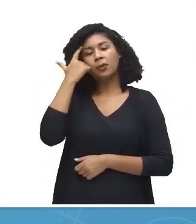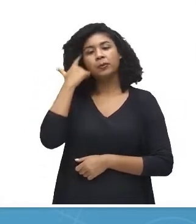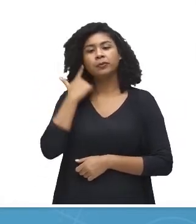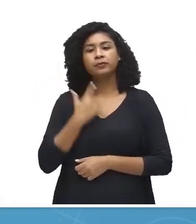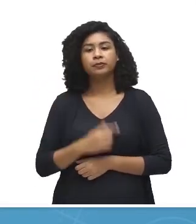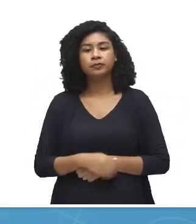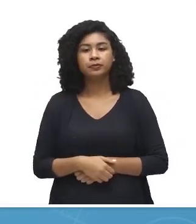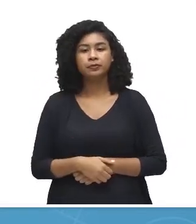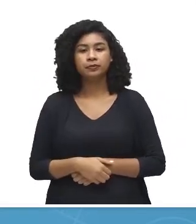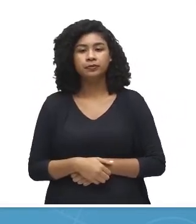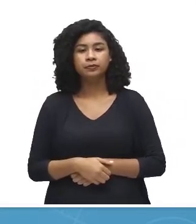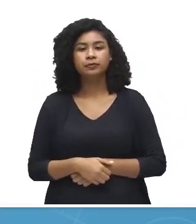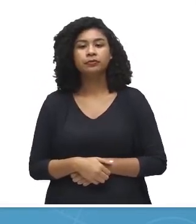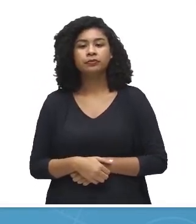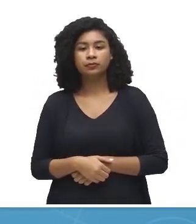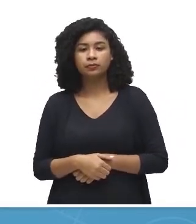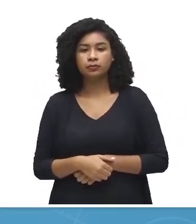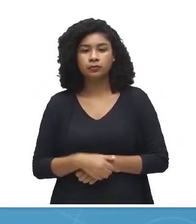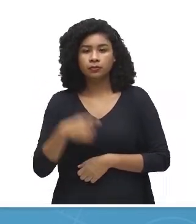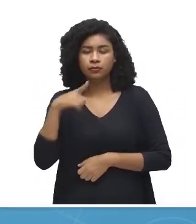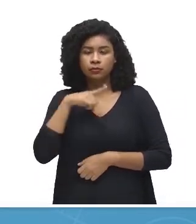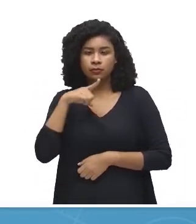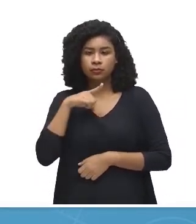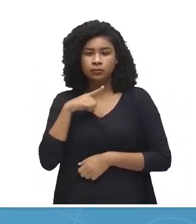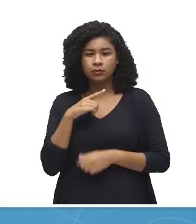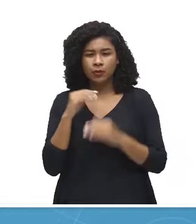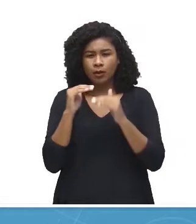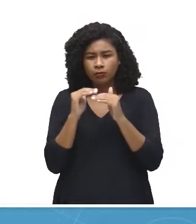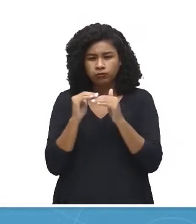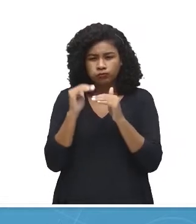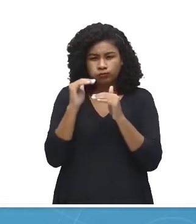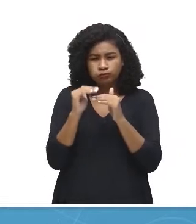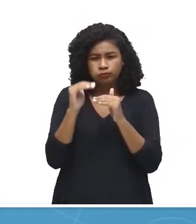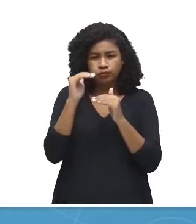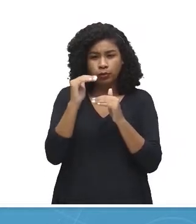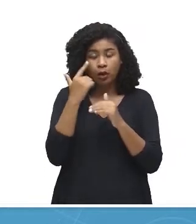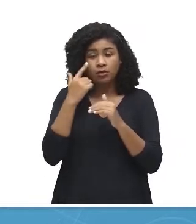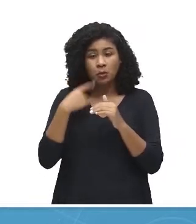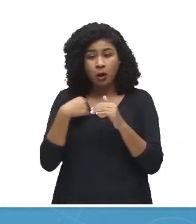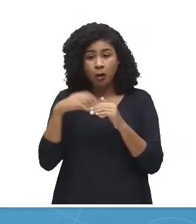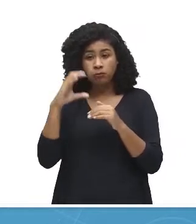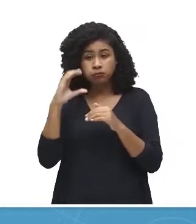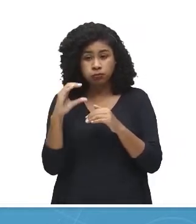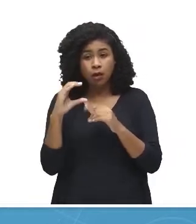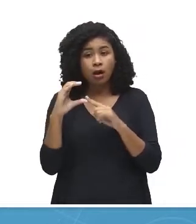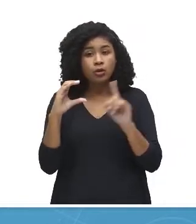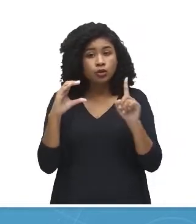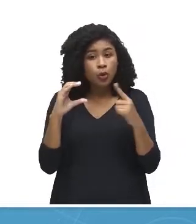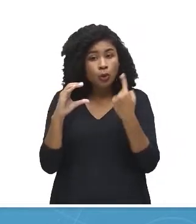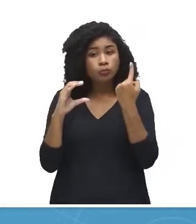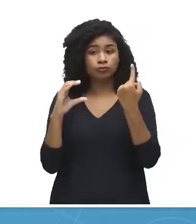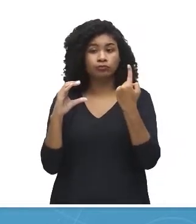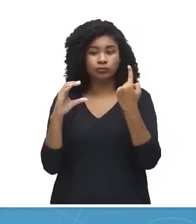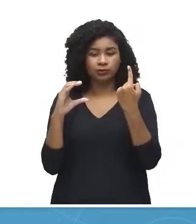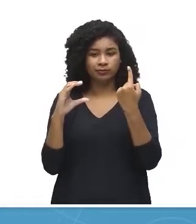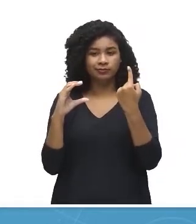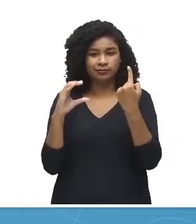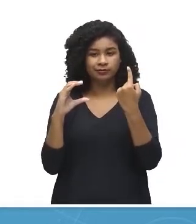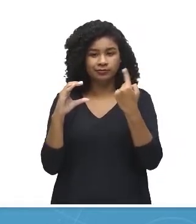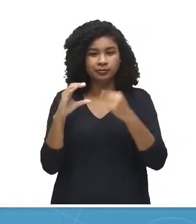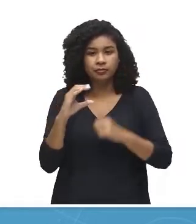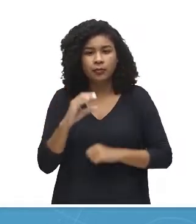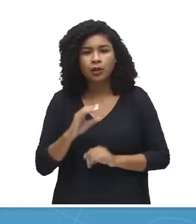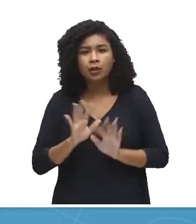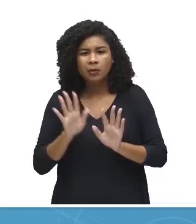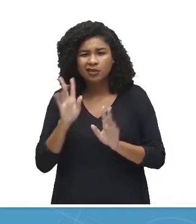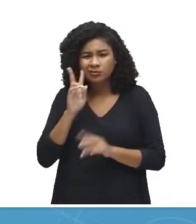dizer camadas, tá? Então, ele é uma camada só, como a gente pode observar. Aqui na imagem fica nítido, mas quando a gente